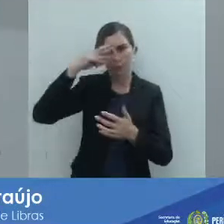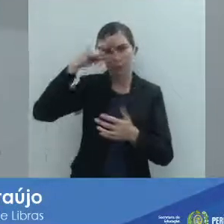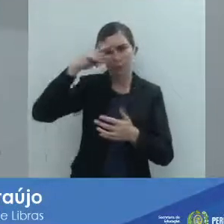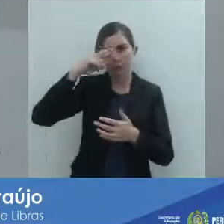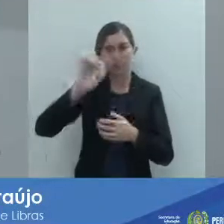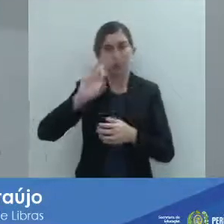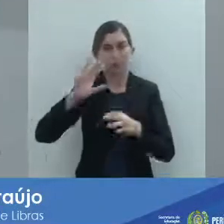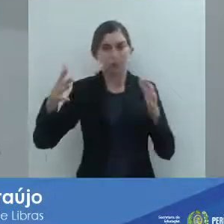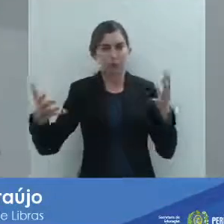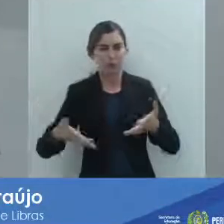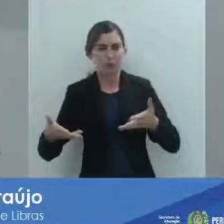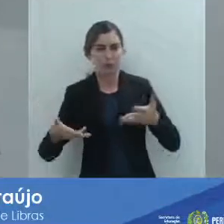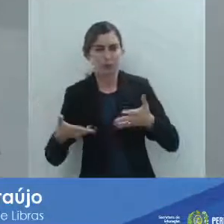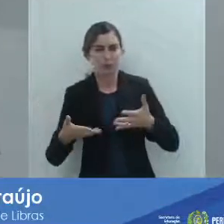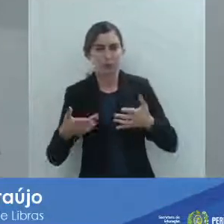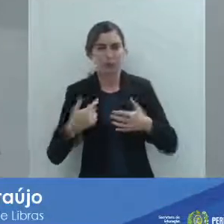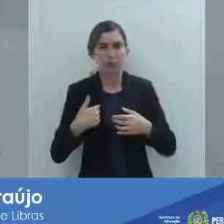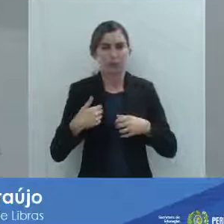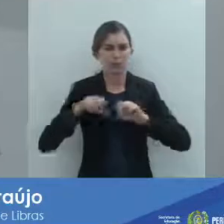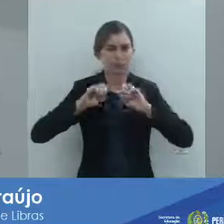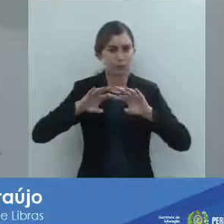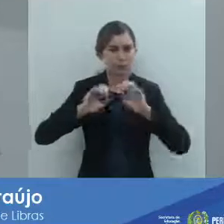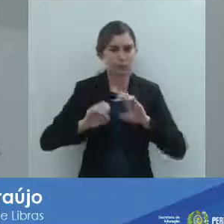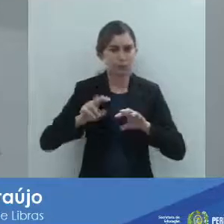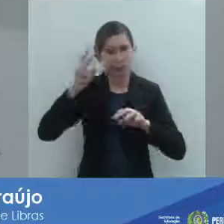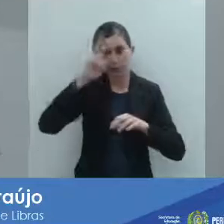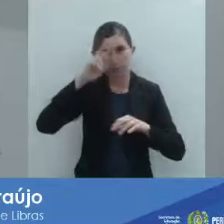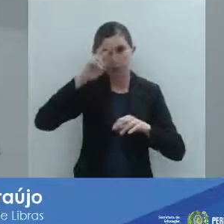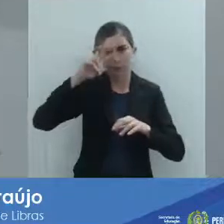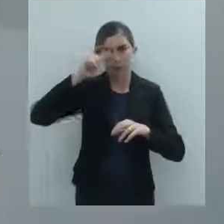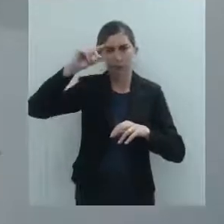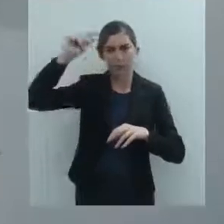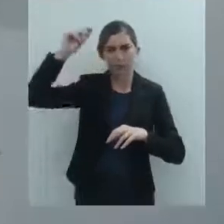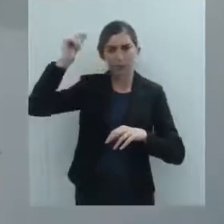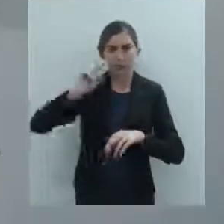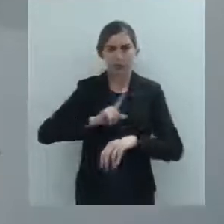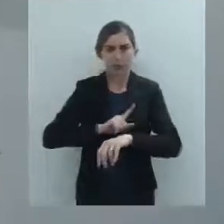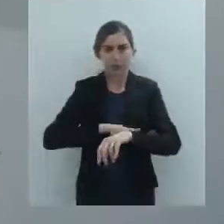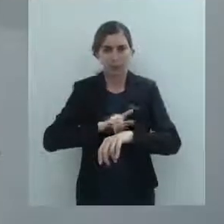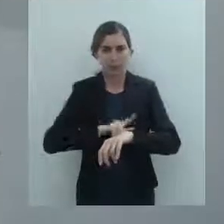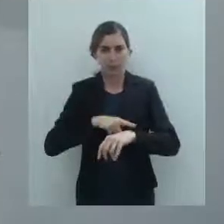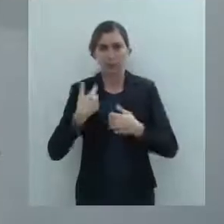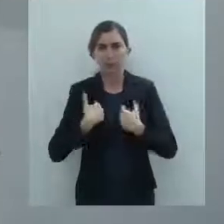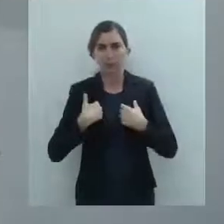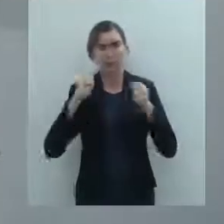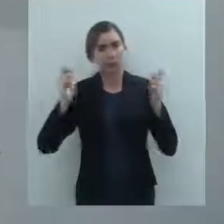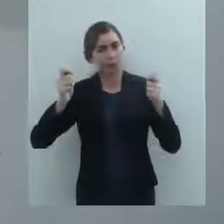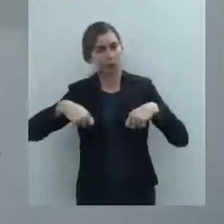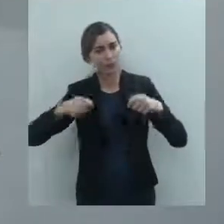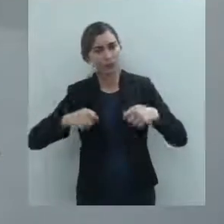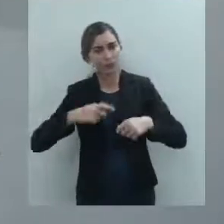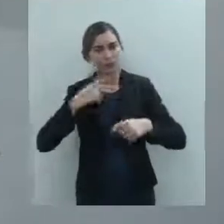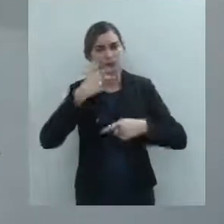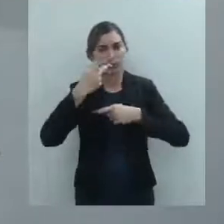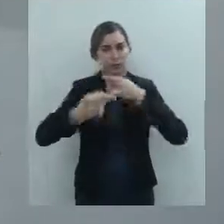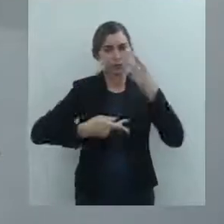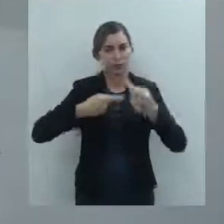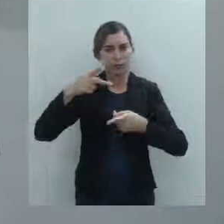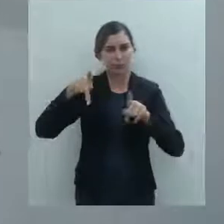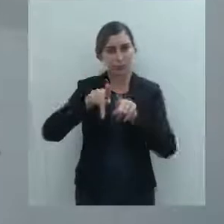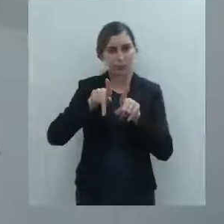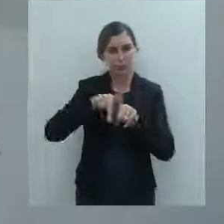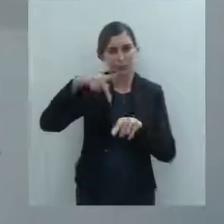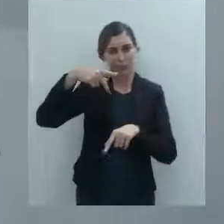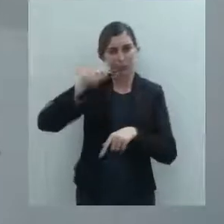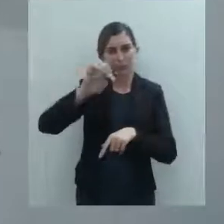só que dessa vez nós vamos tratar só Geografia tempo e se der vamos falar também de